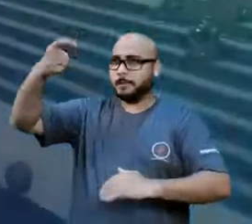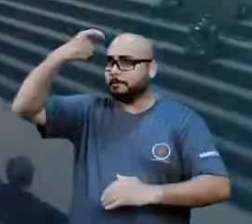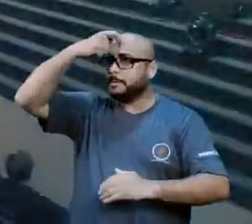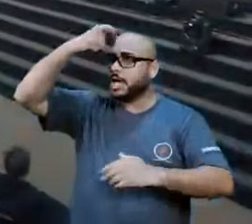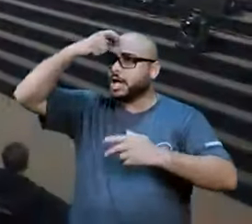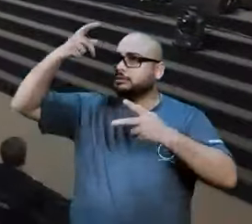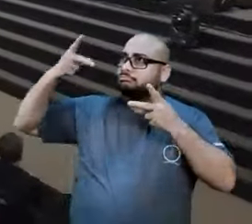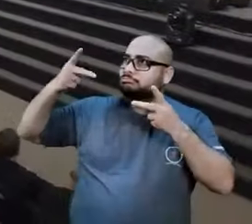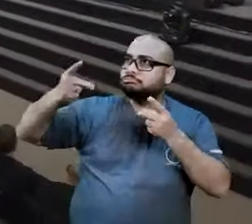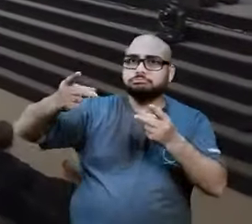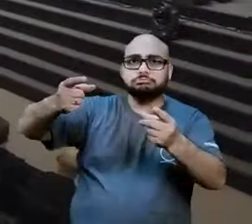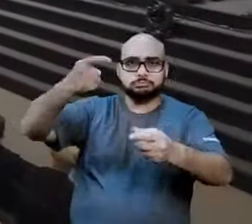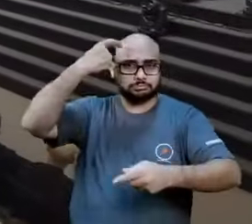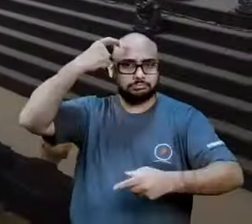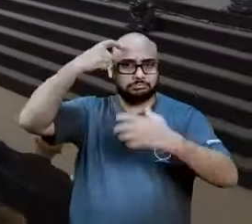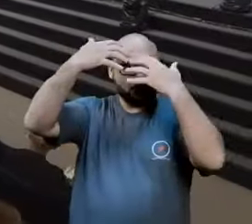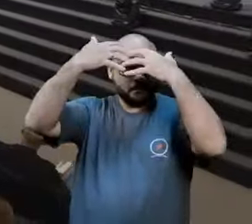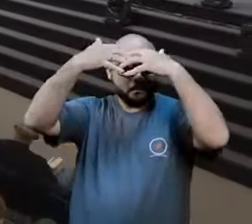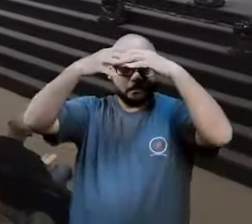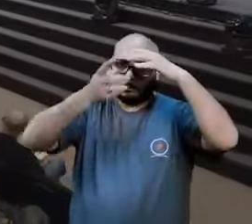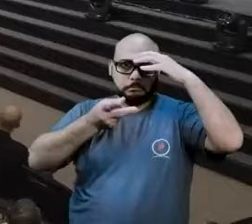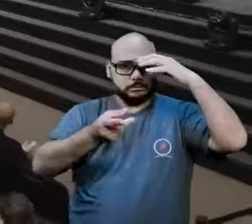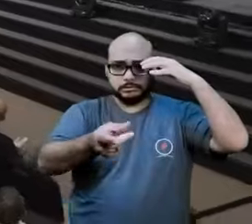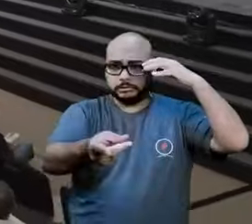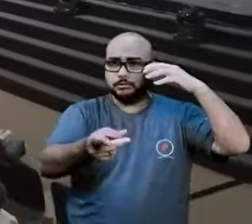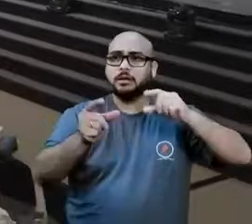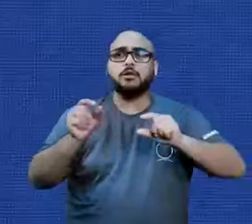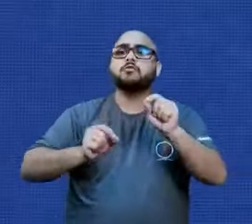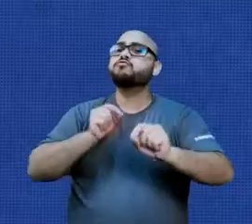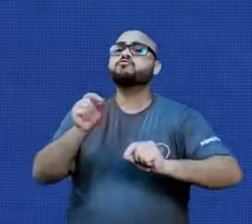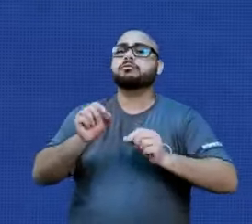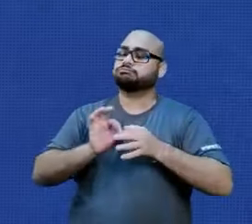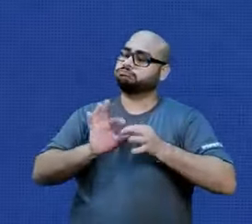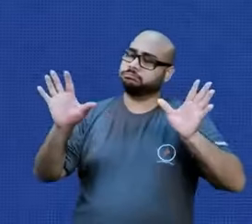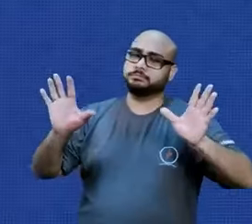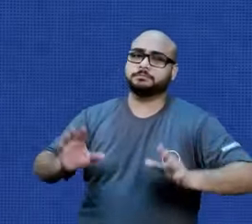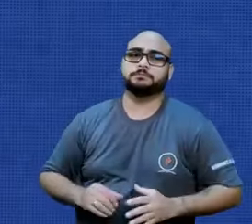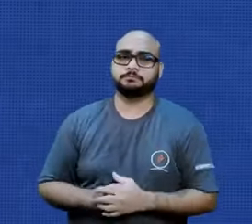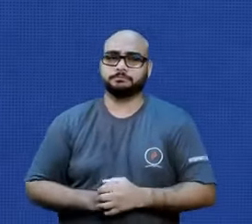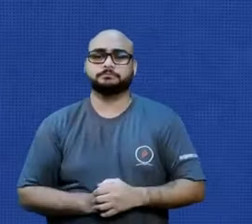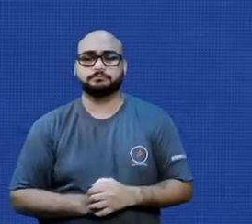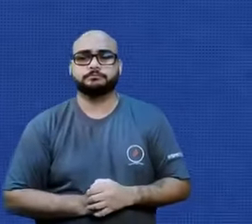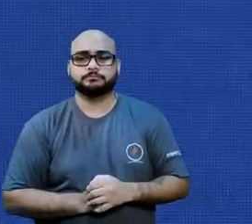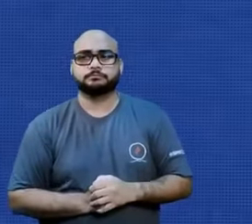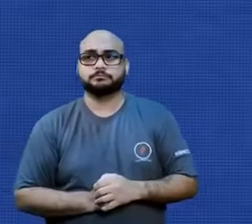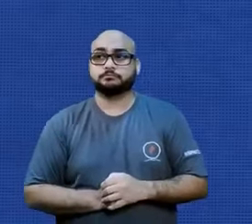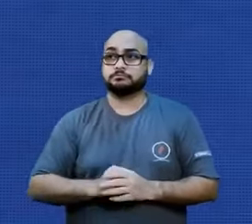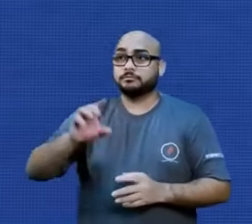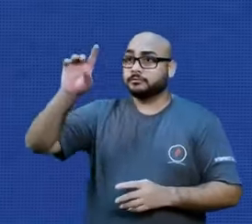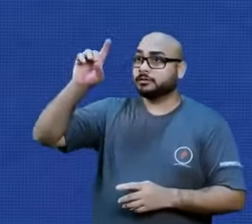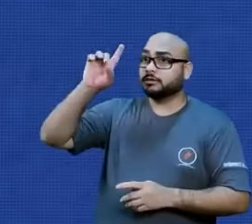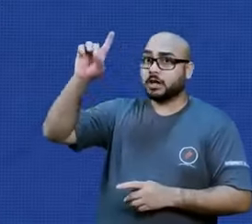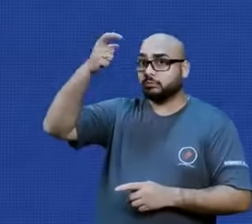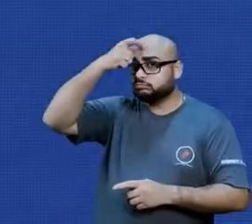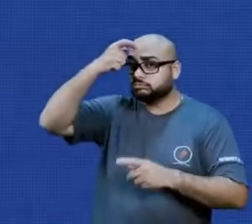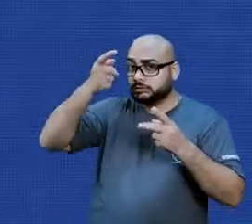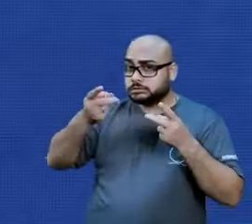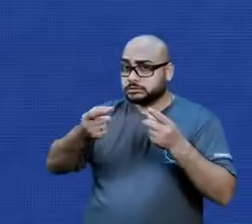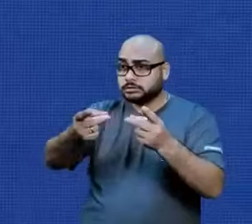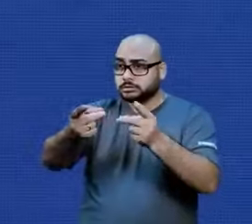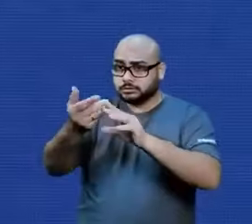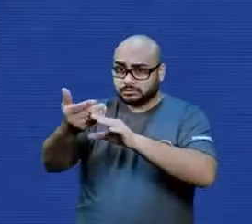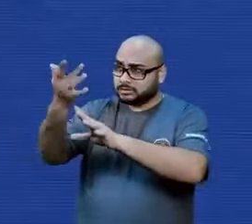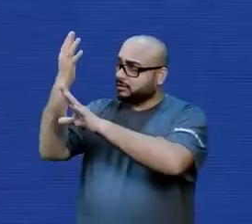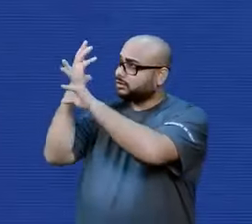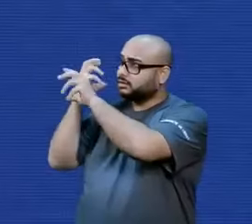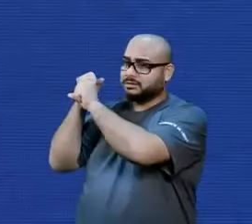meu filho acaba com a história a mente de Deus é eterna para Deus não tem passado para Deus não tem